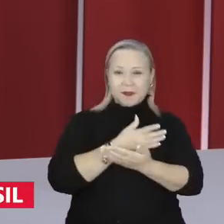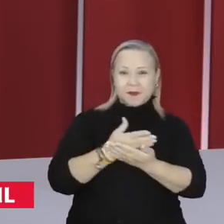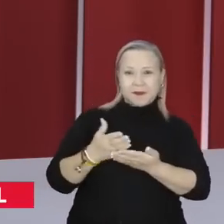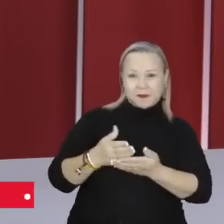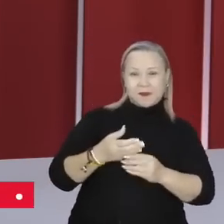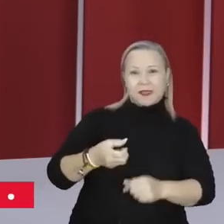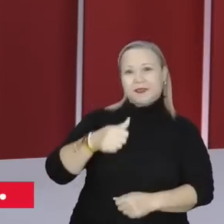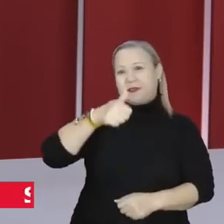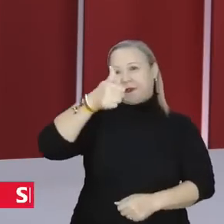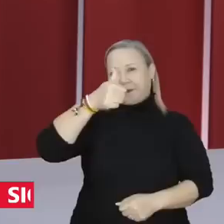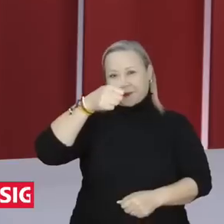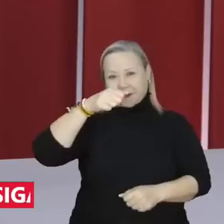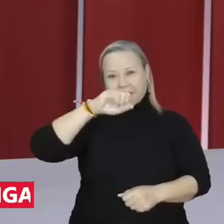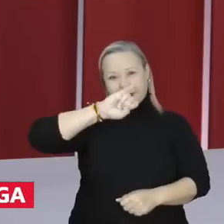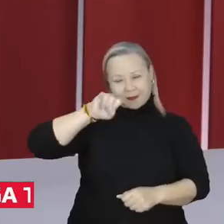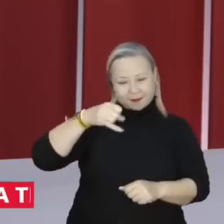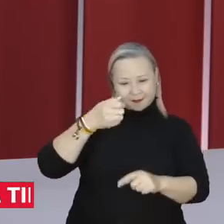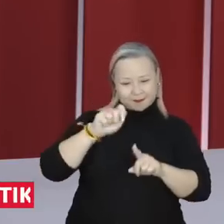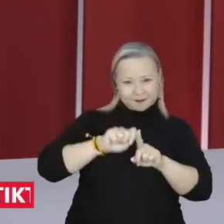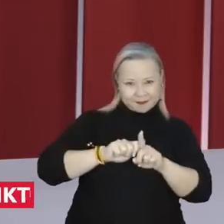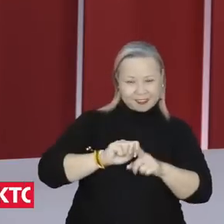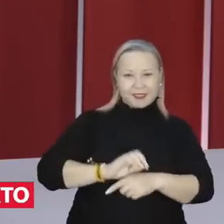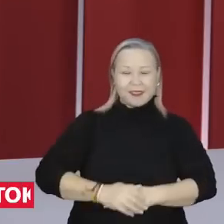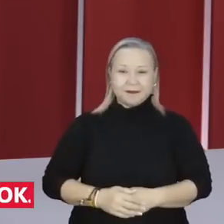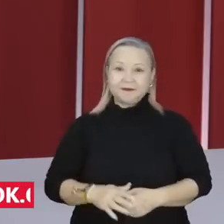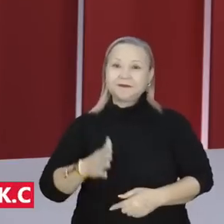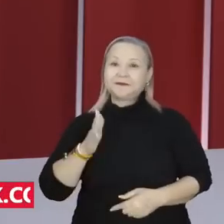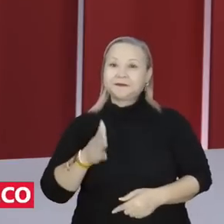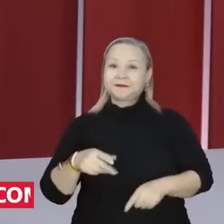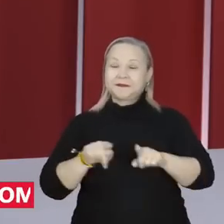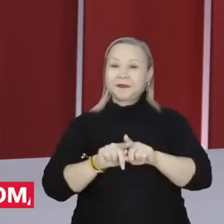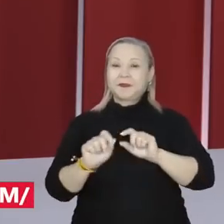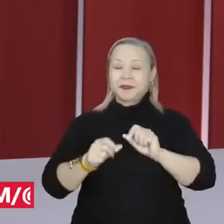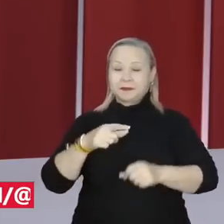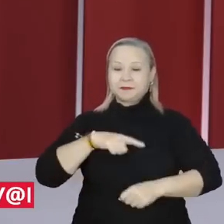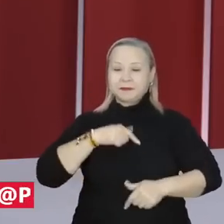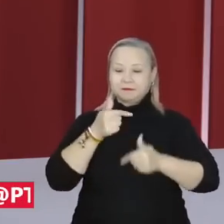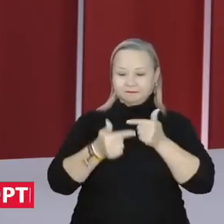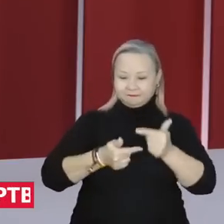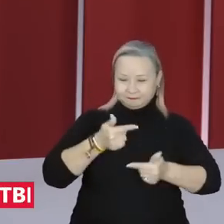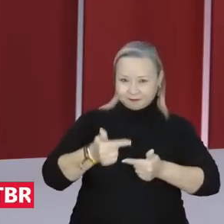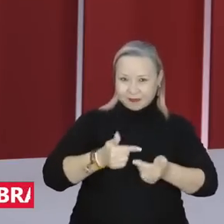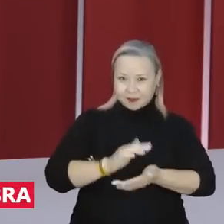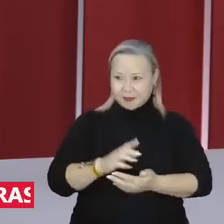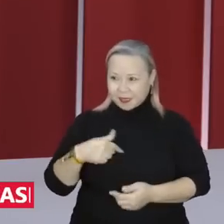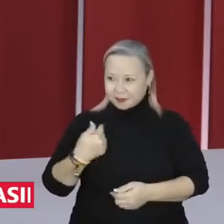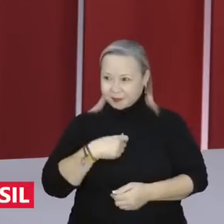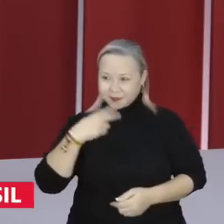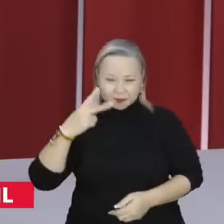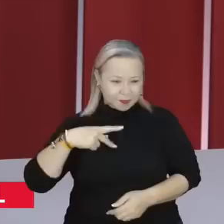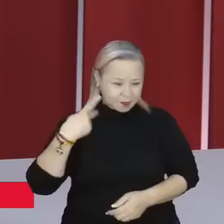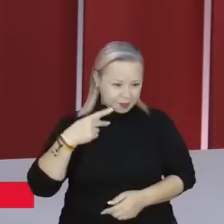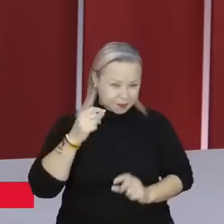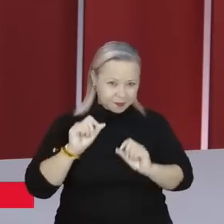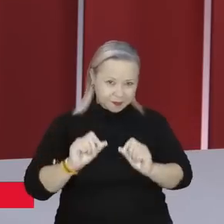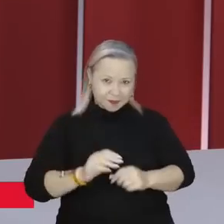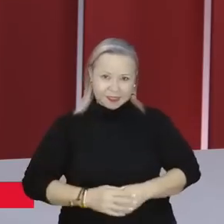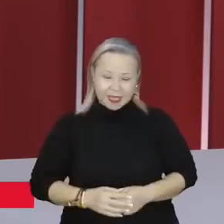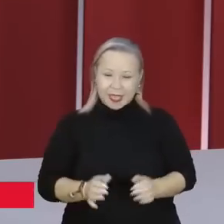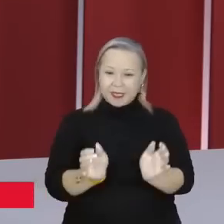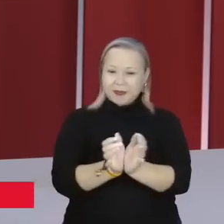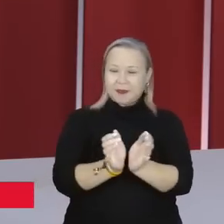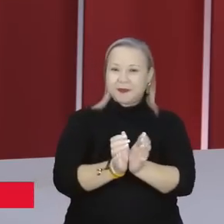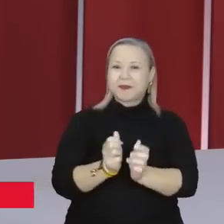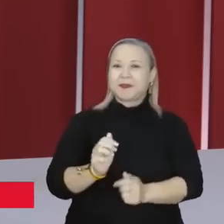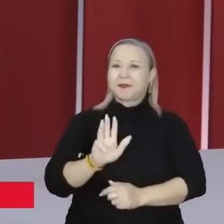de 1º de janeiro e também, né, já conta com o trabalho dos nossos parlamentares, do time do Lula,